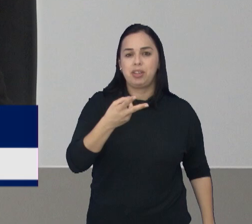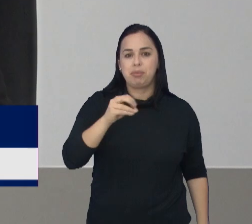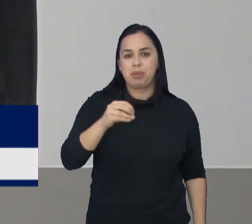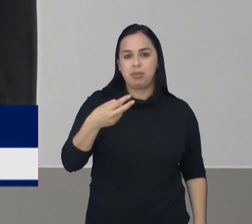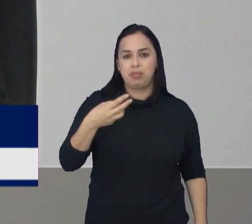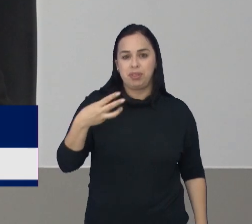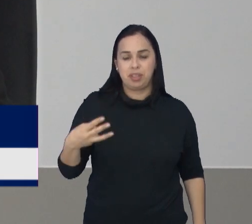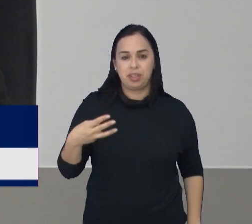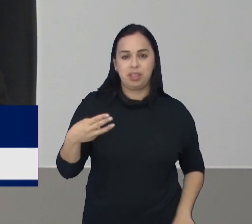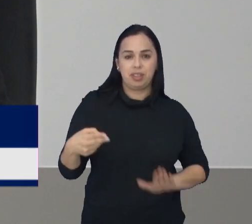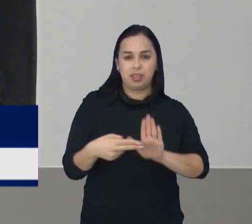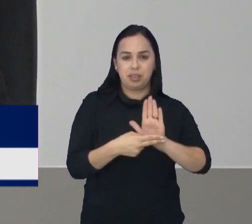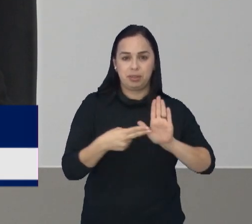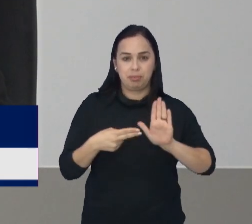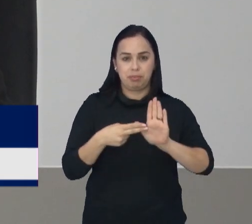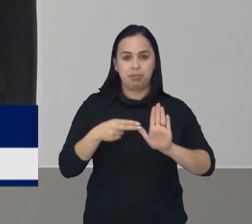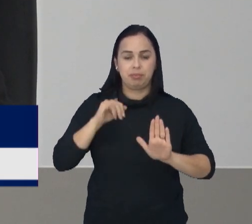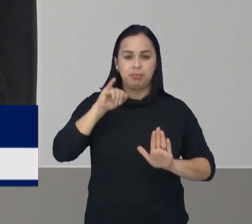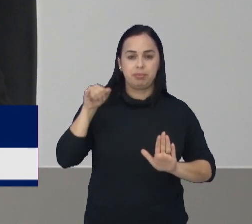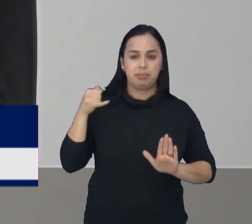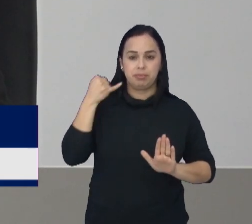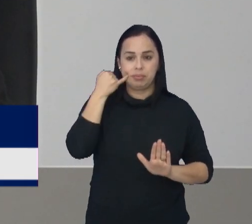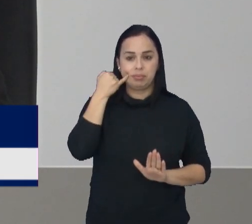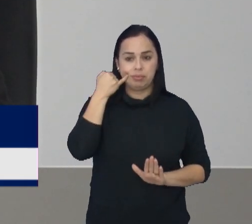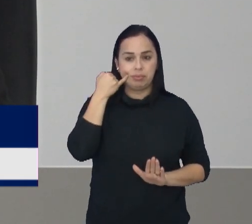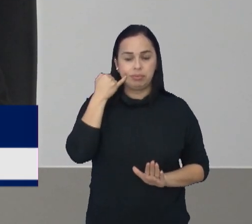75/2023. Autoria do vereador Juvenil Silvério.